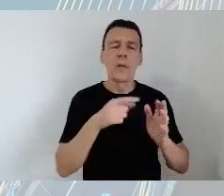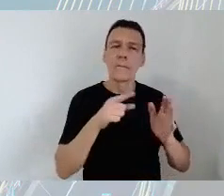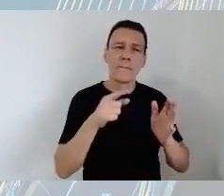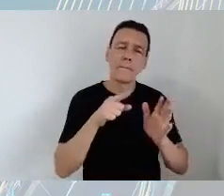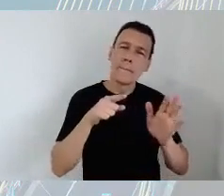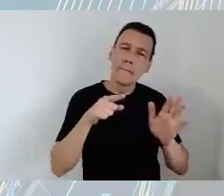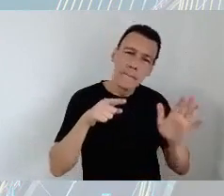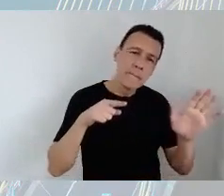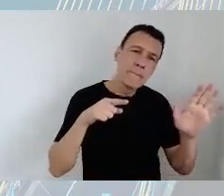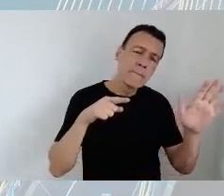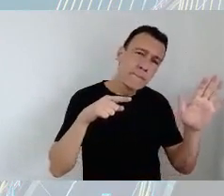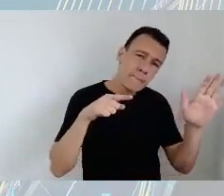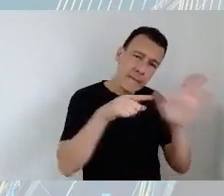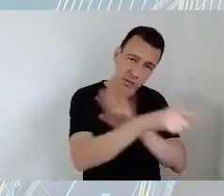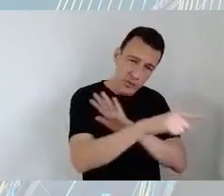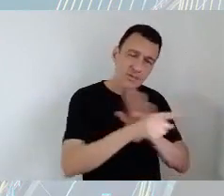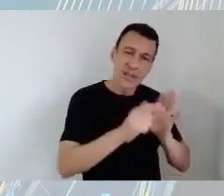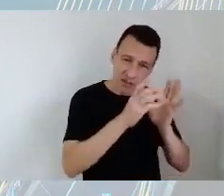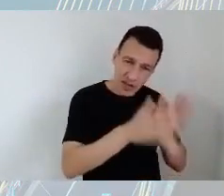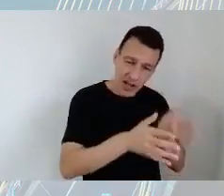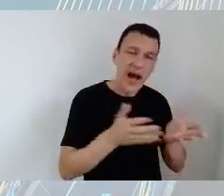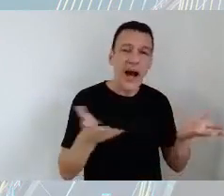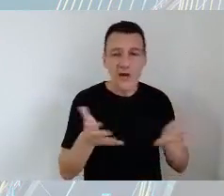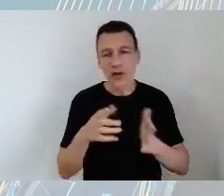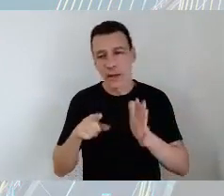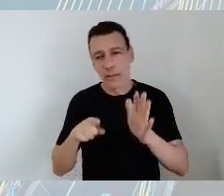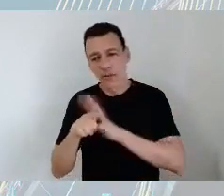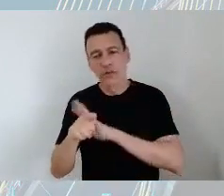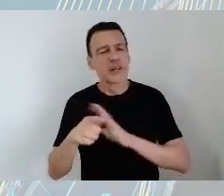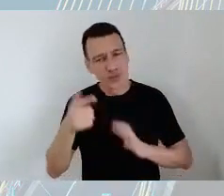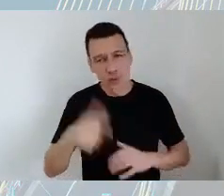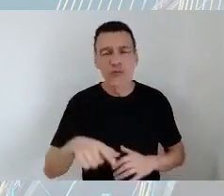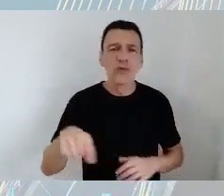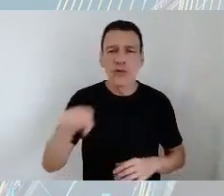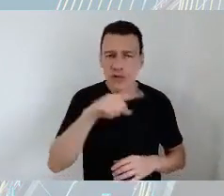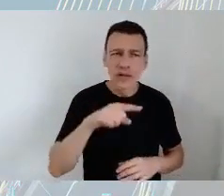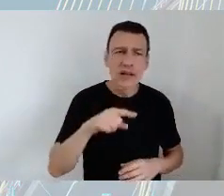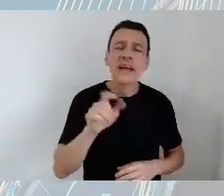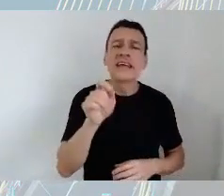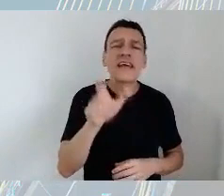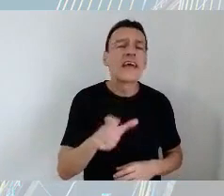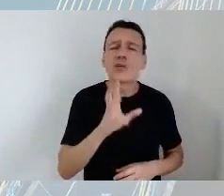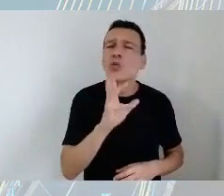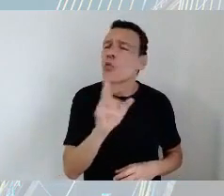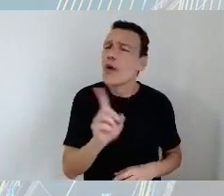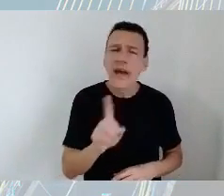essa aqui para a galera que está aqui. Quem nunca ouviu falar sobre Twilio? E levanta a mão para mim. Todo mundo sabe sobre Twilio?